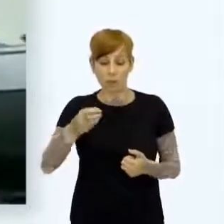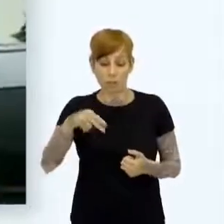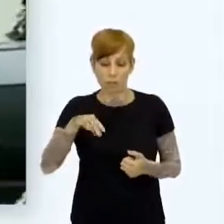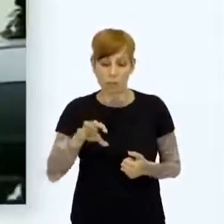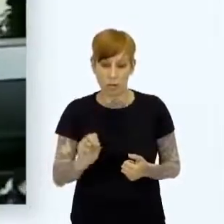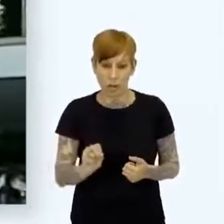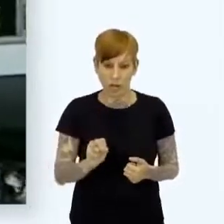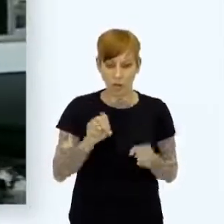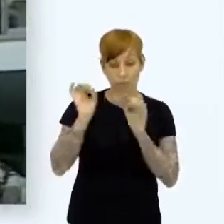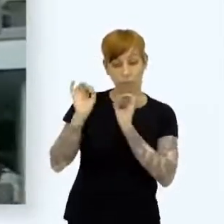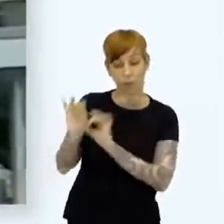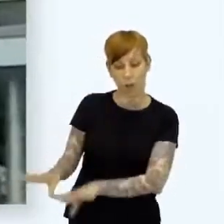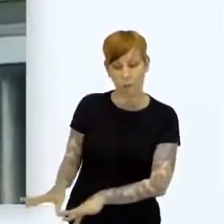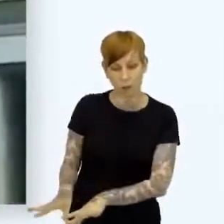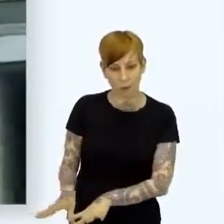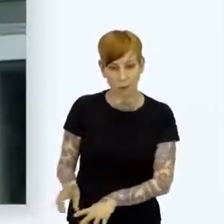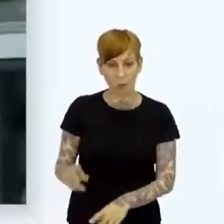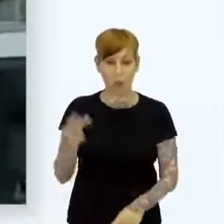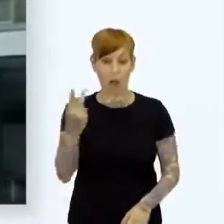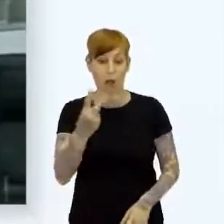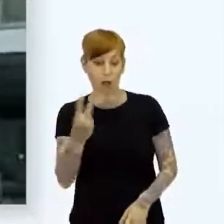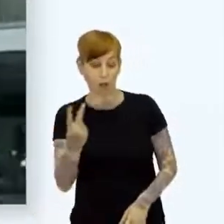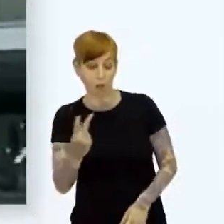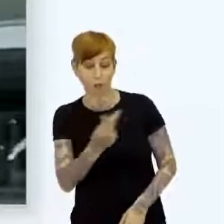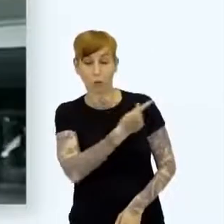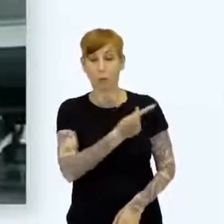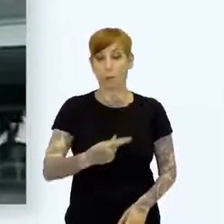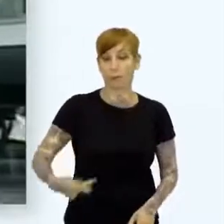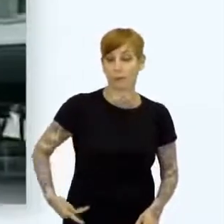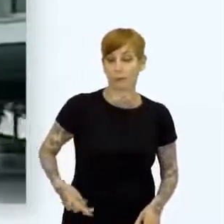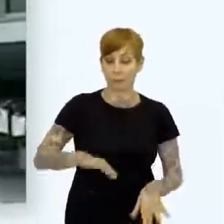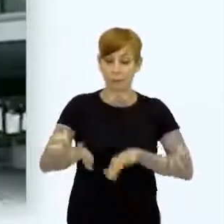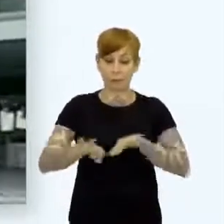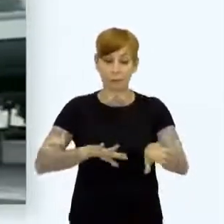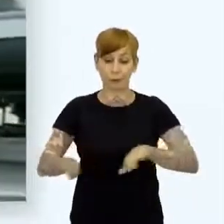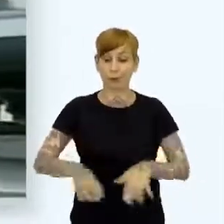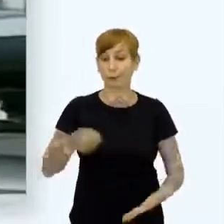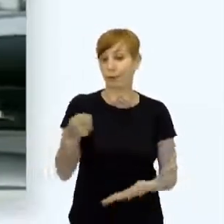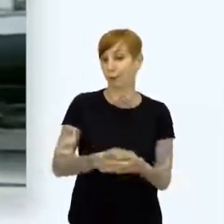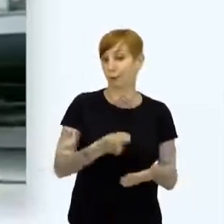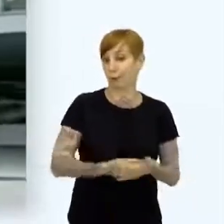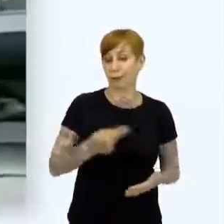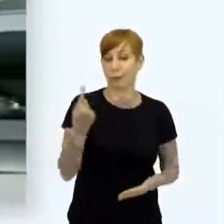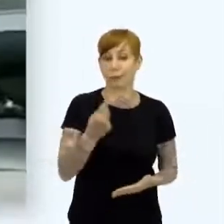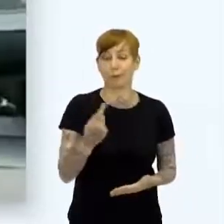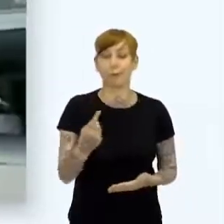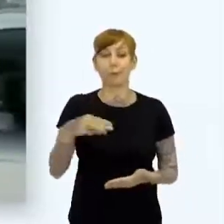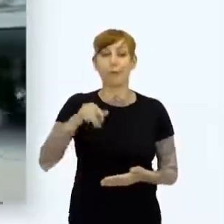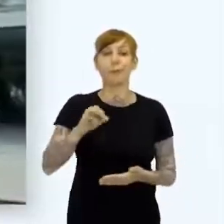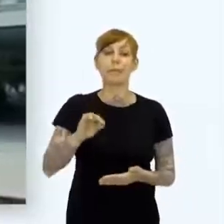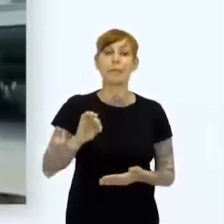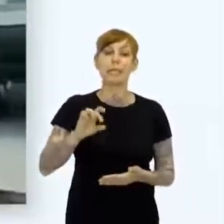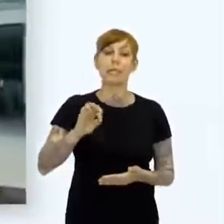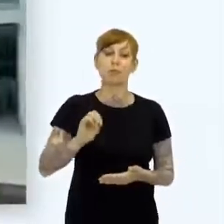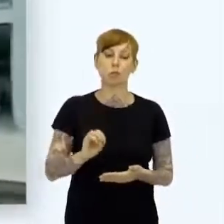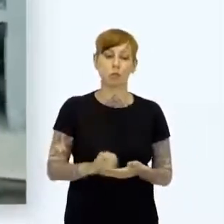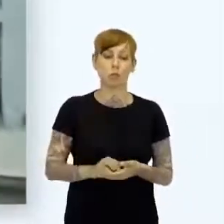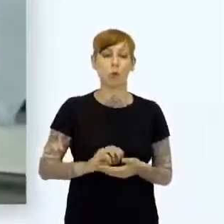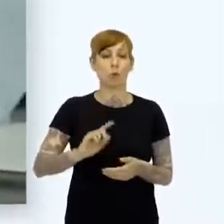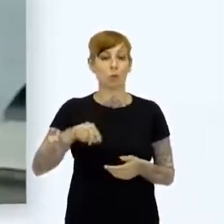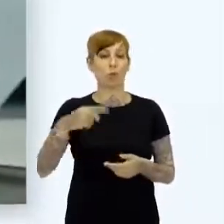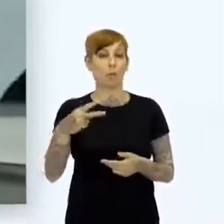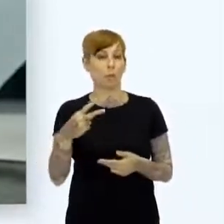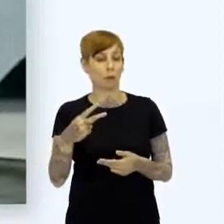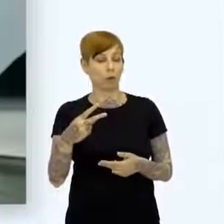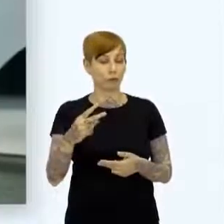o vice-presidente teve que aceitar o parlamentarismo e dividir o comando com o primeiro-ministro nomeado pelo Congresso. Só após